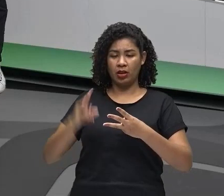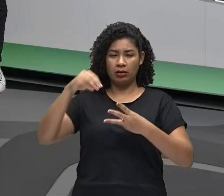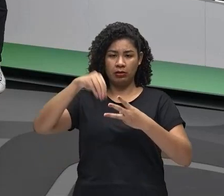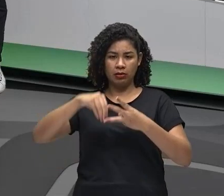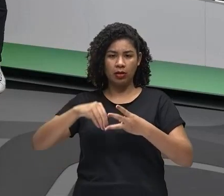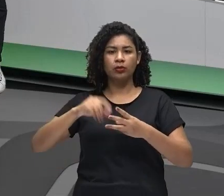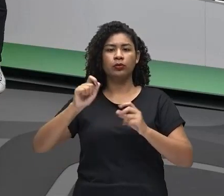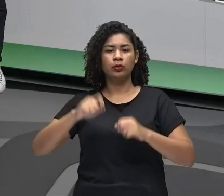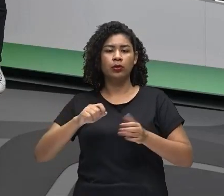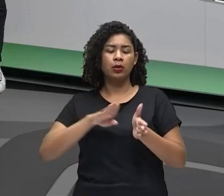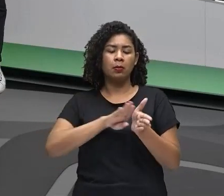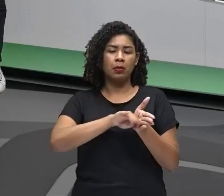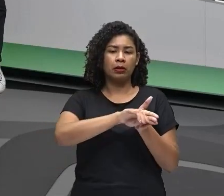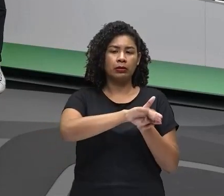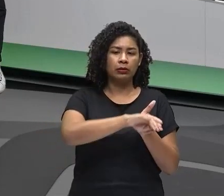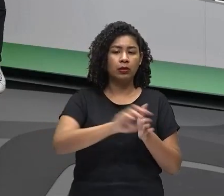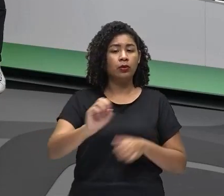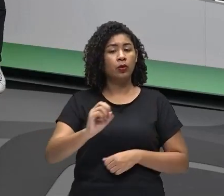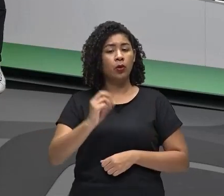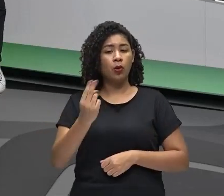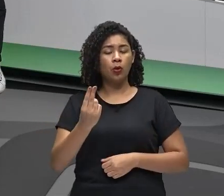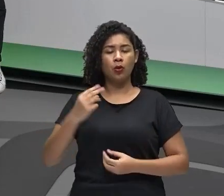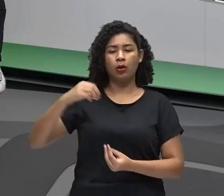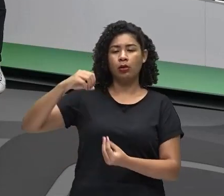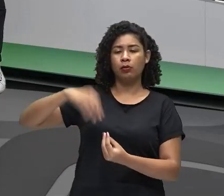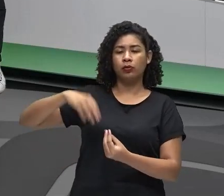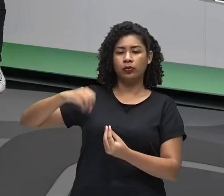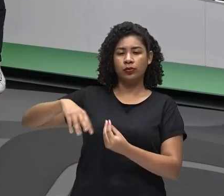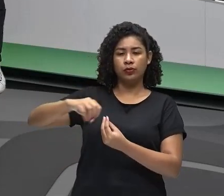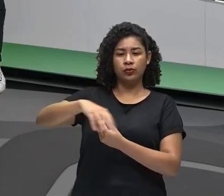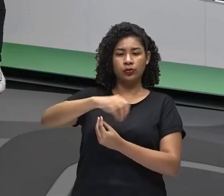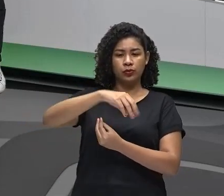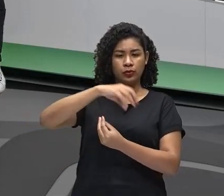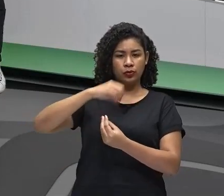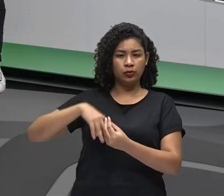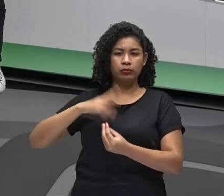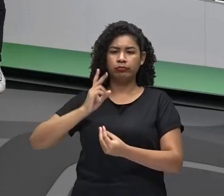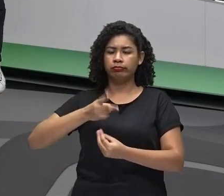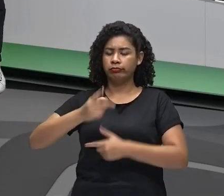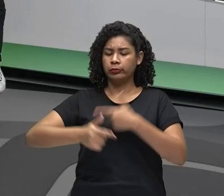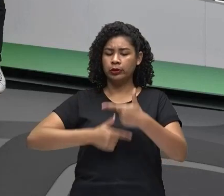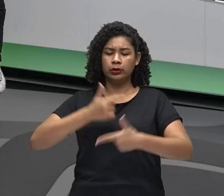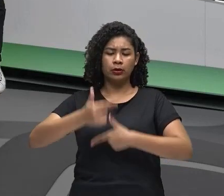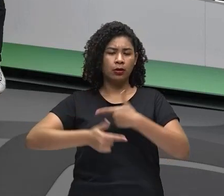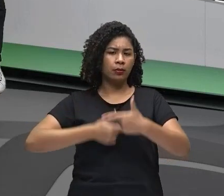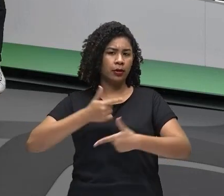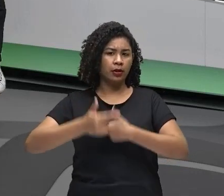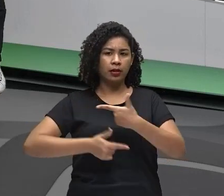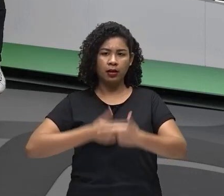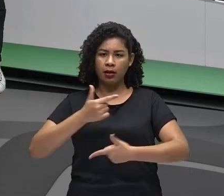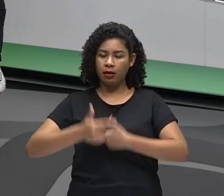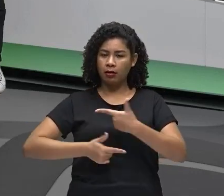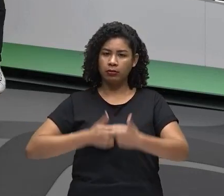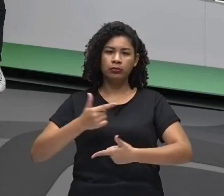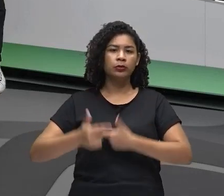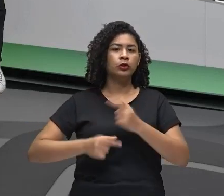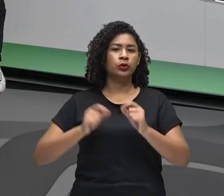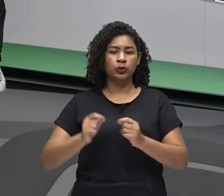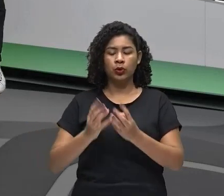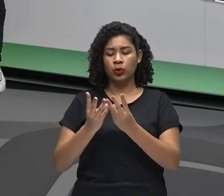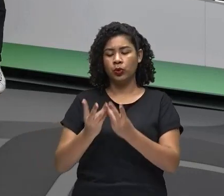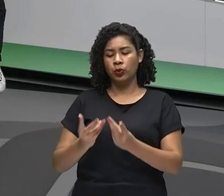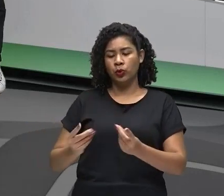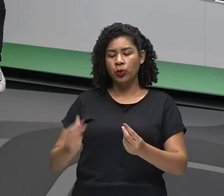fungos, certo? São eles que vão atuar ali para retirar os nutrientes daquela matéria orgânica, né, em decomposição, e aí